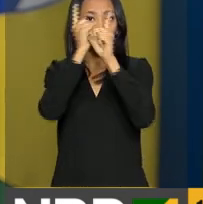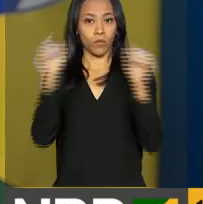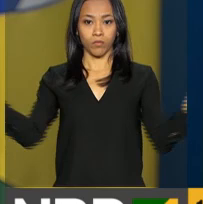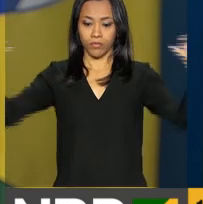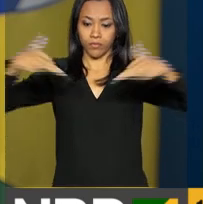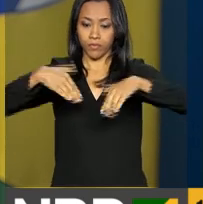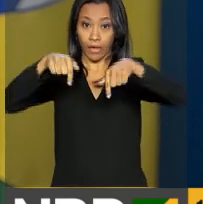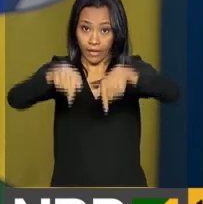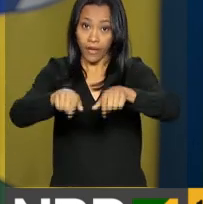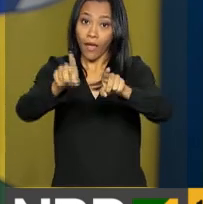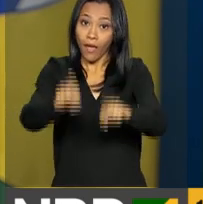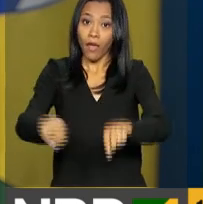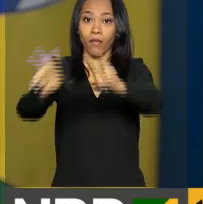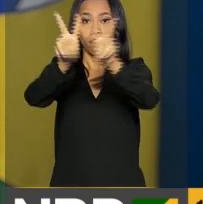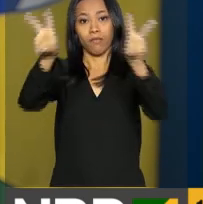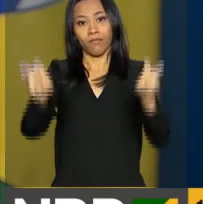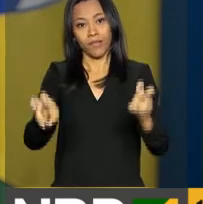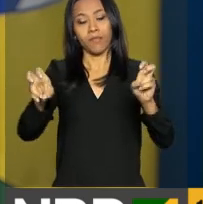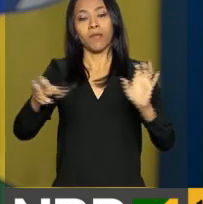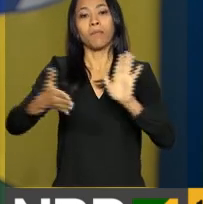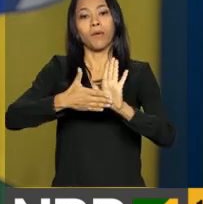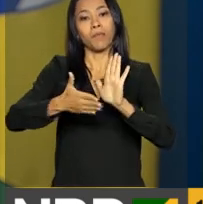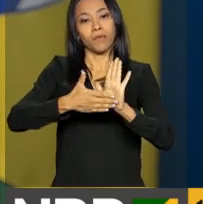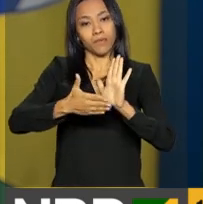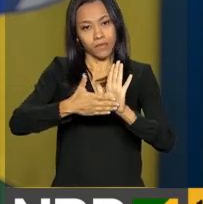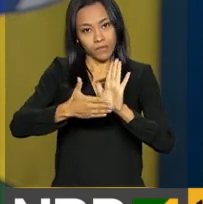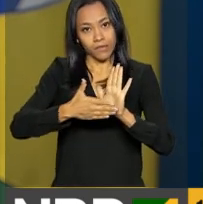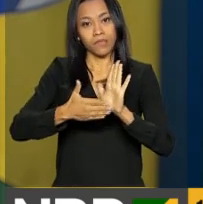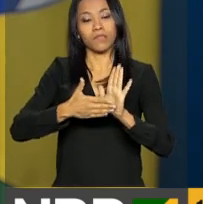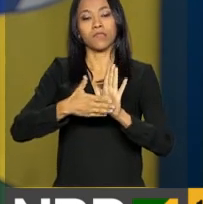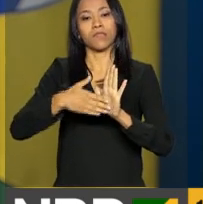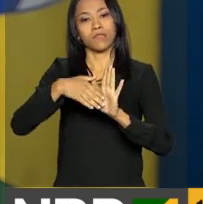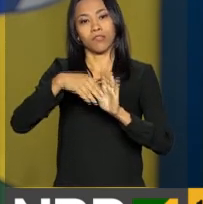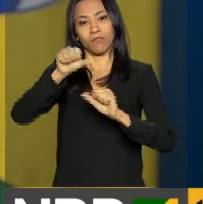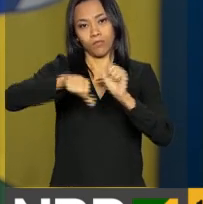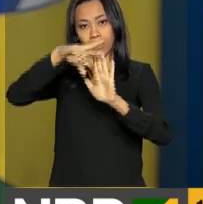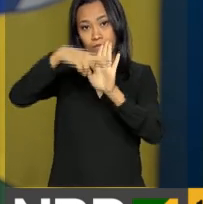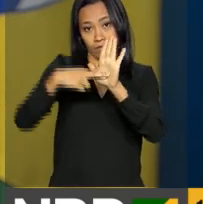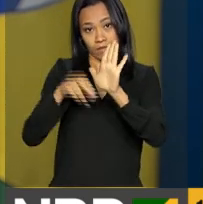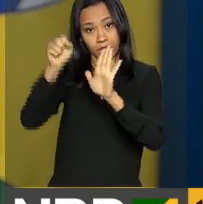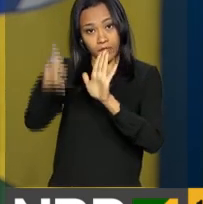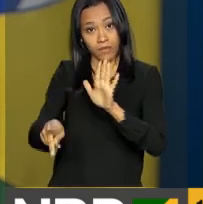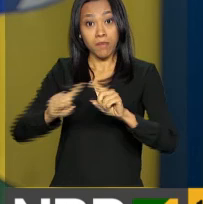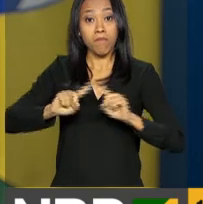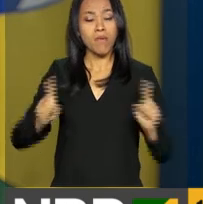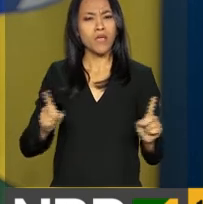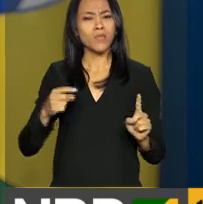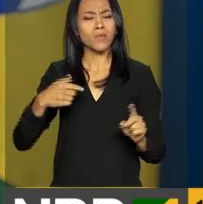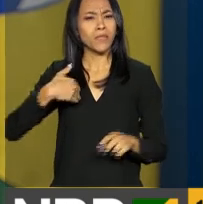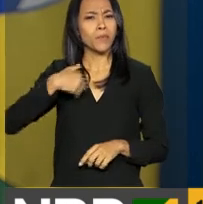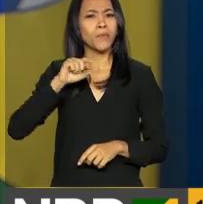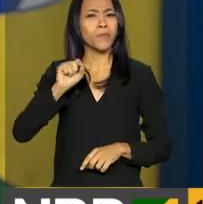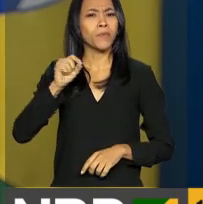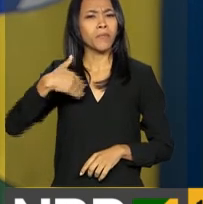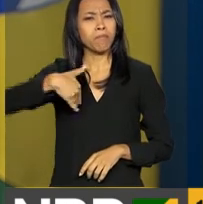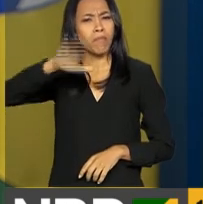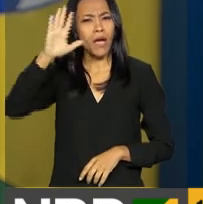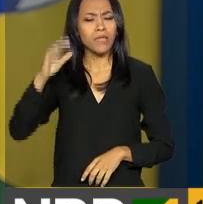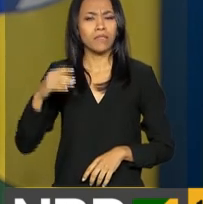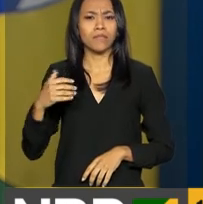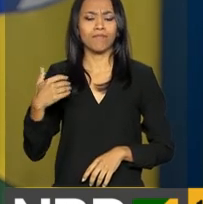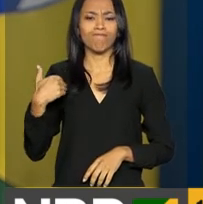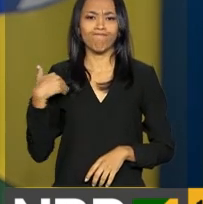sobre a Previdência. Mas o que mobilizou mais o Paulo, quando conversou comigo sobre